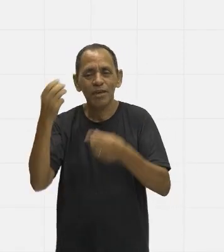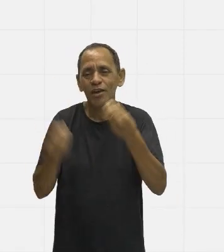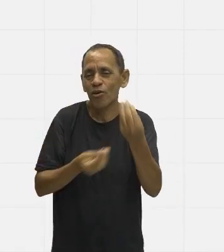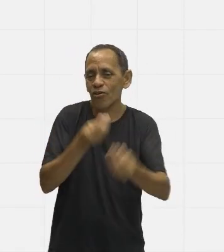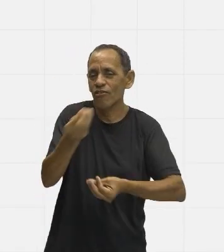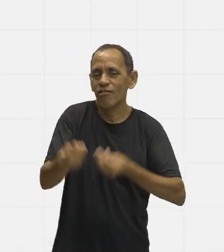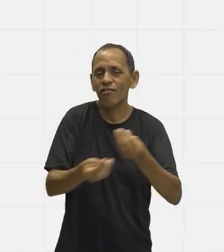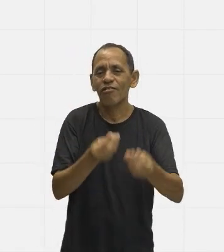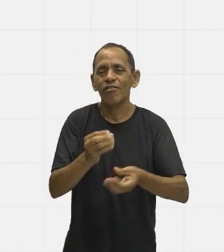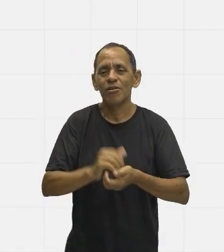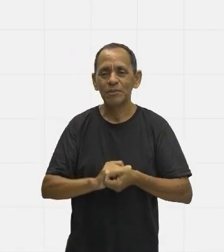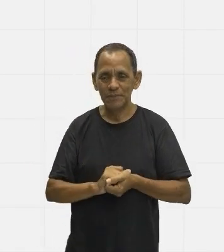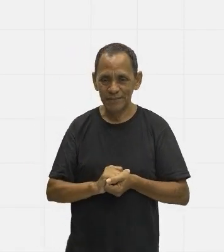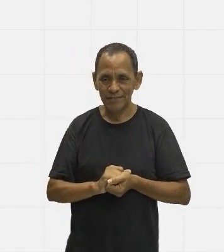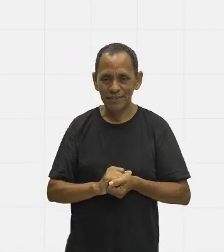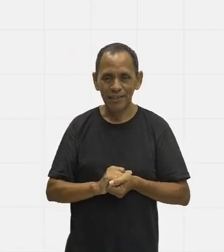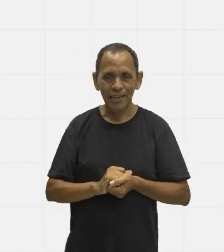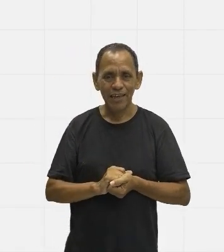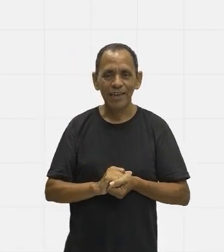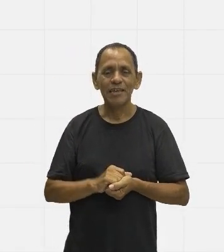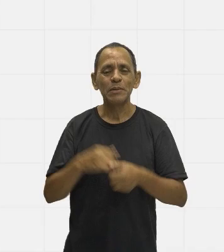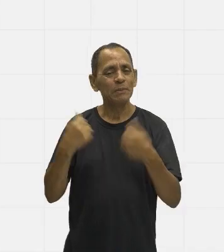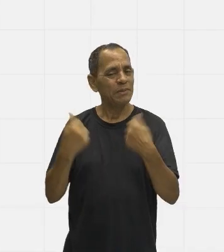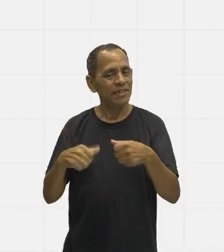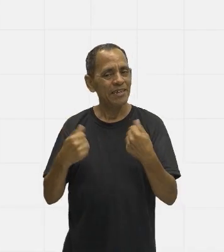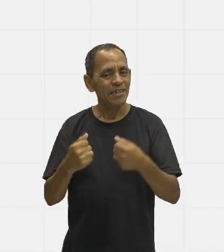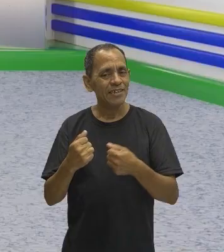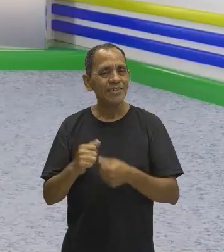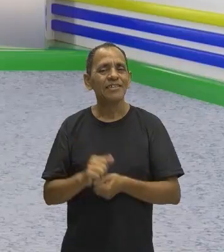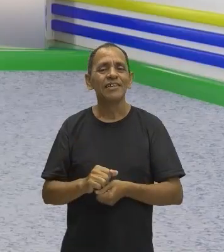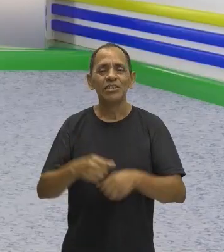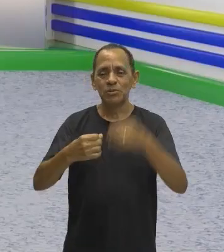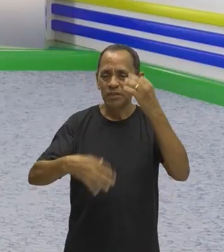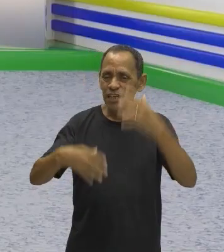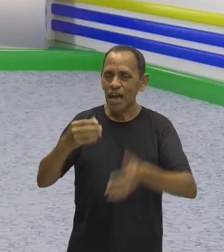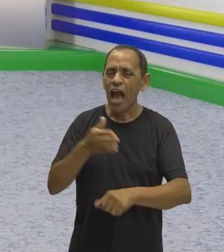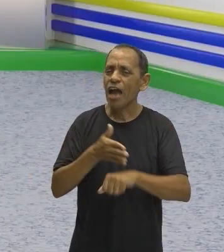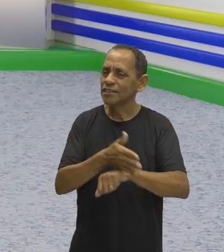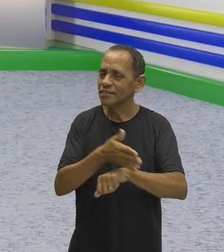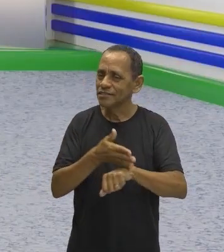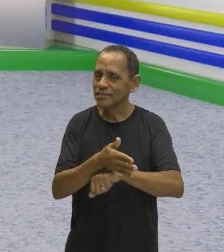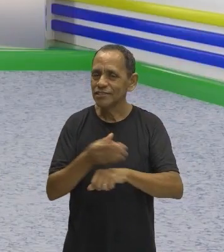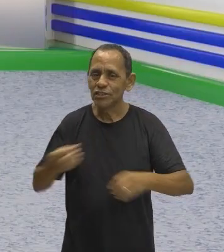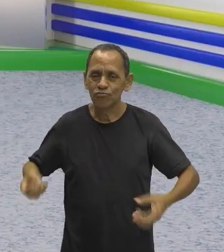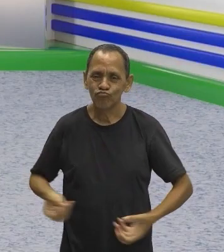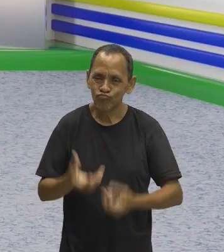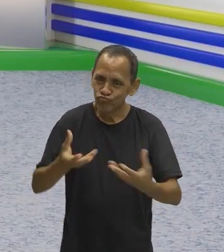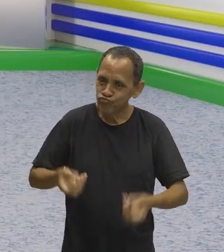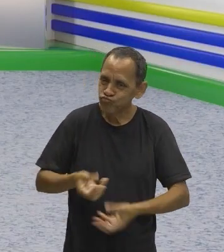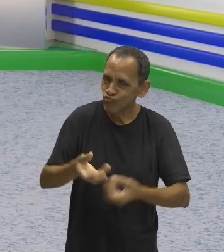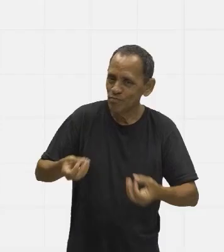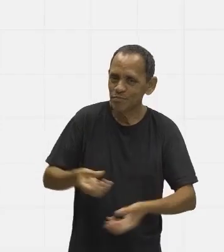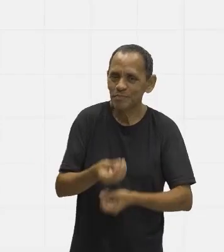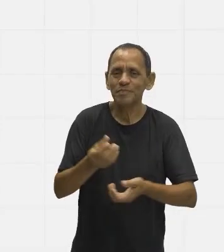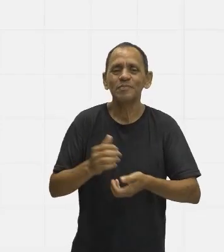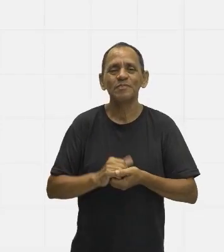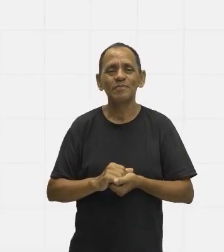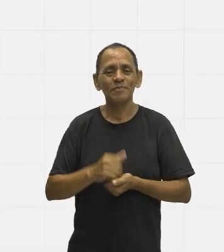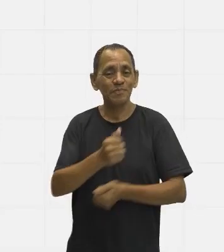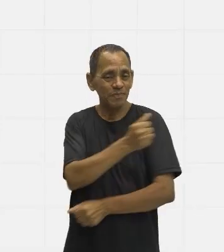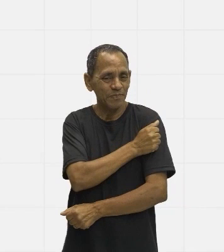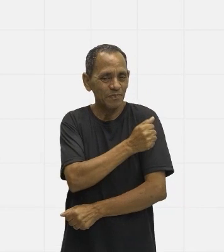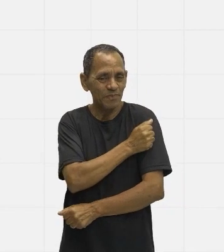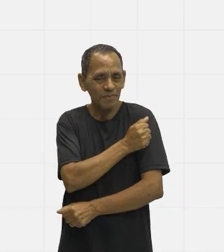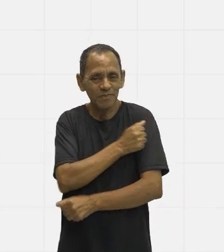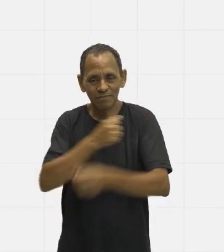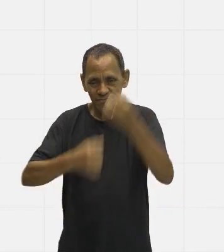assim contar tanta coisa, mas incentive o aluno a participar. Olha, explique para os estudantes que